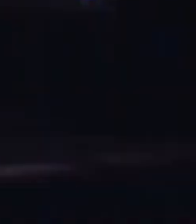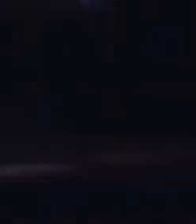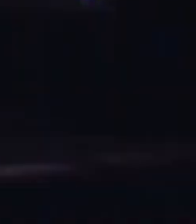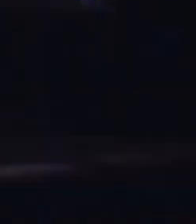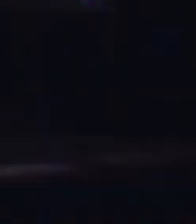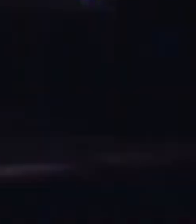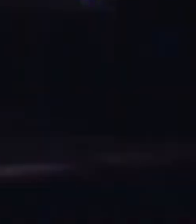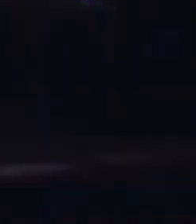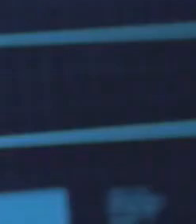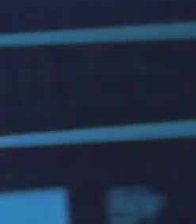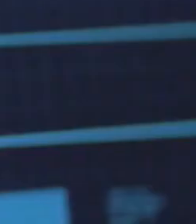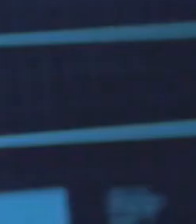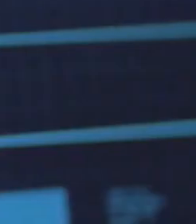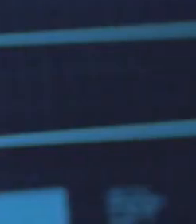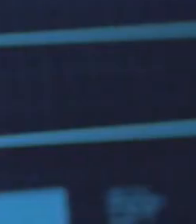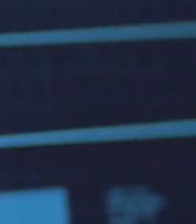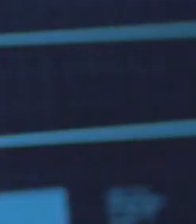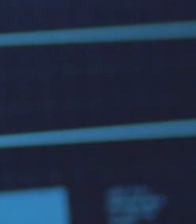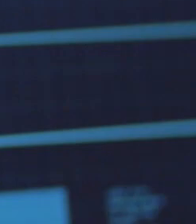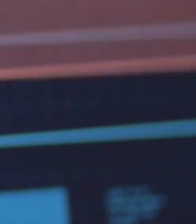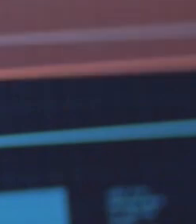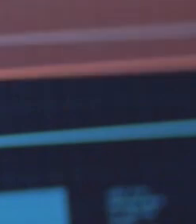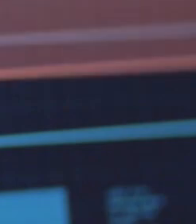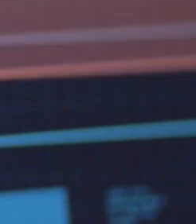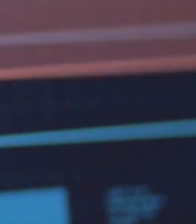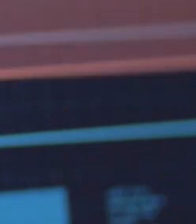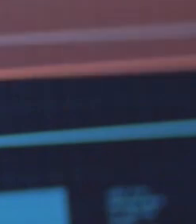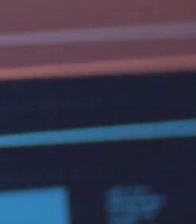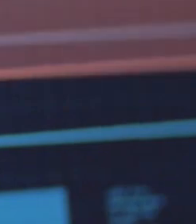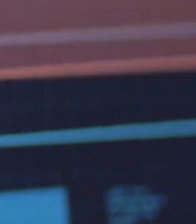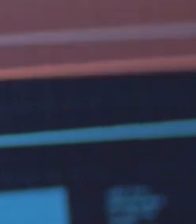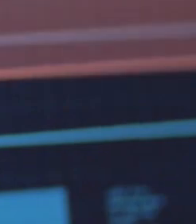desses. Não é impossível, não.